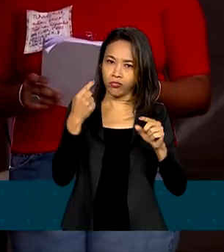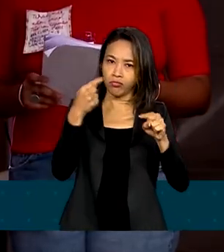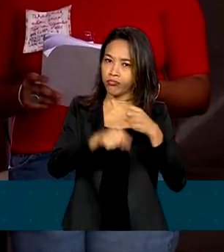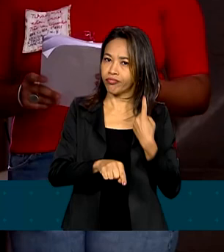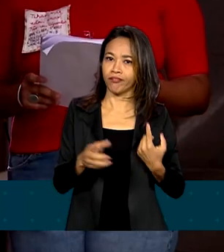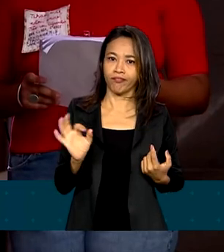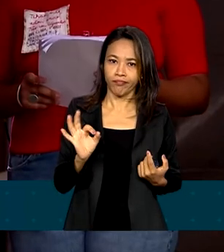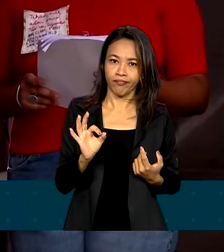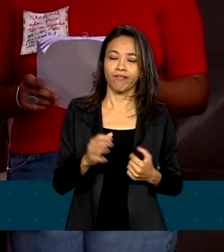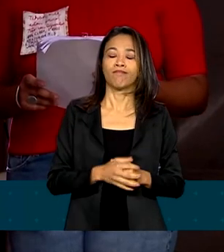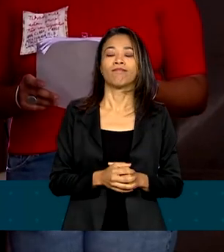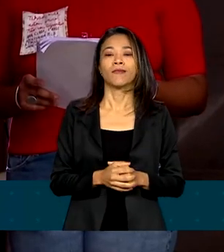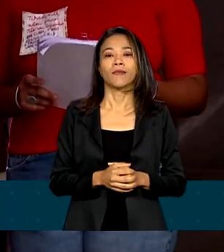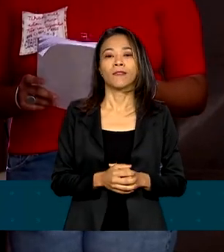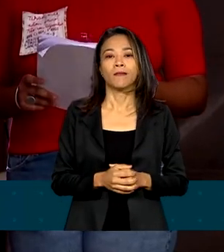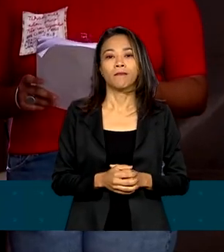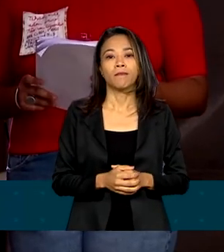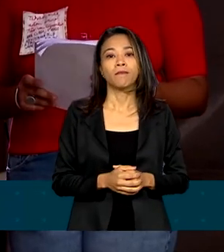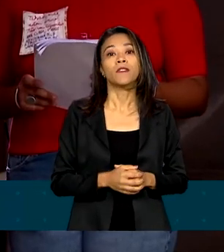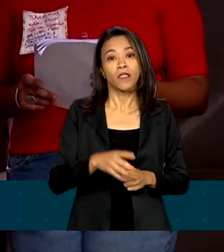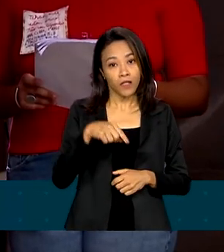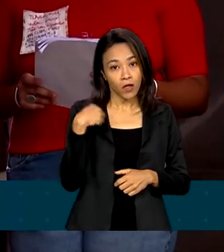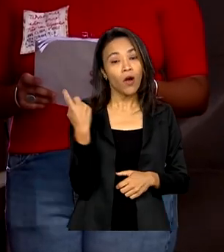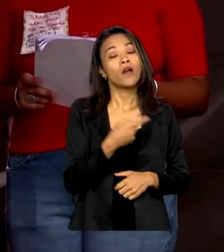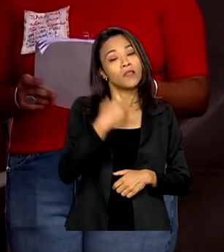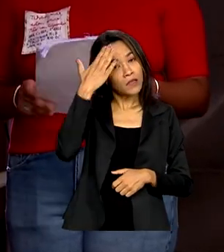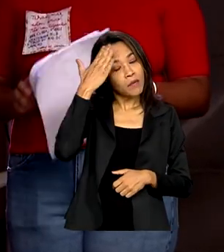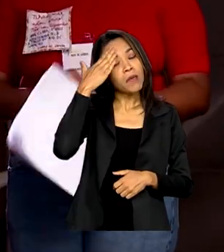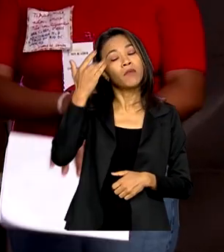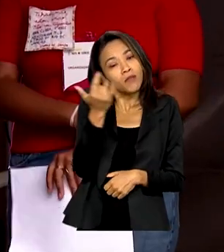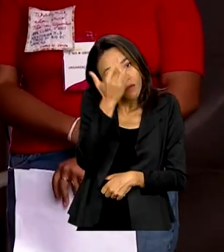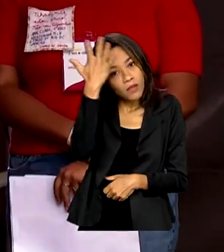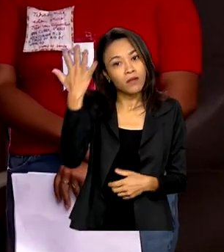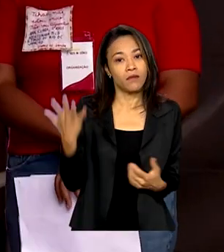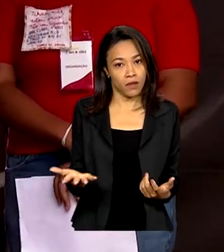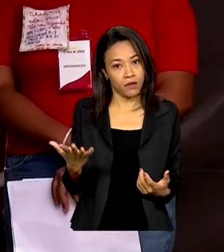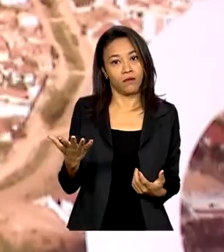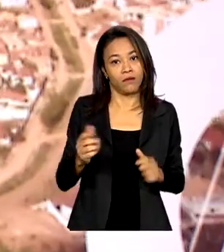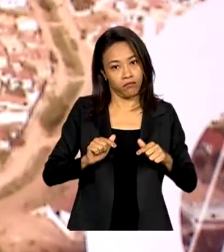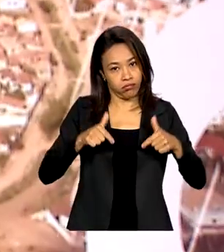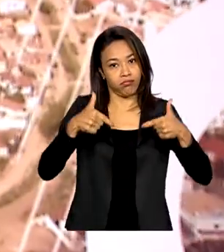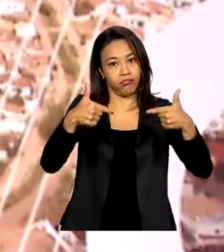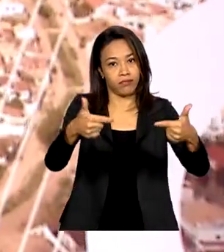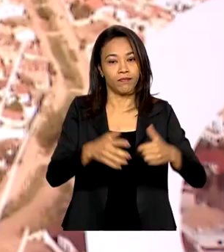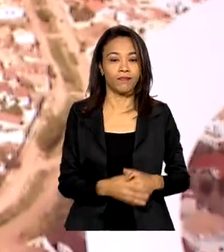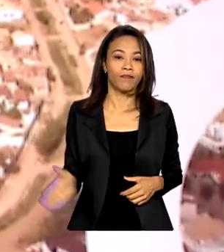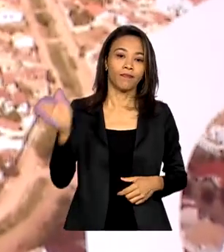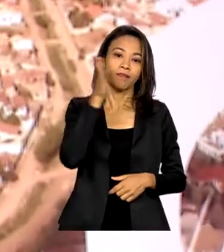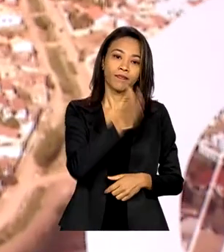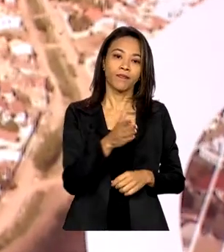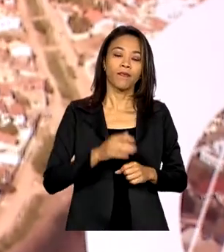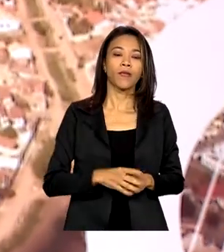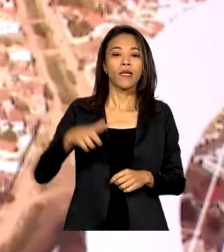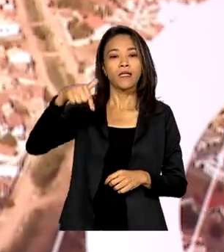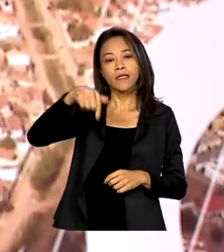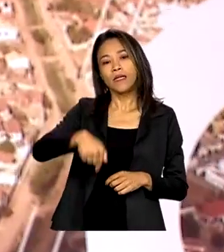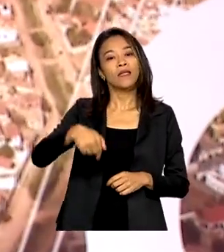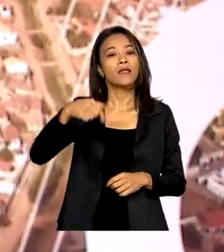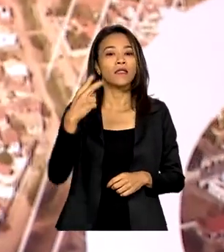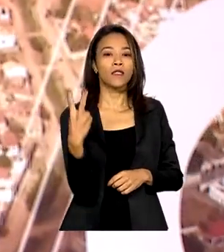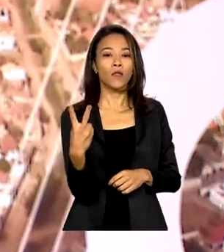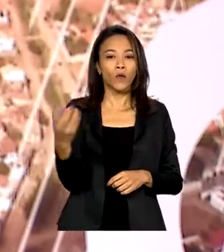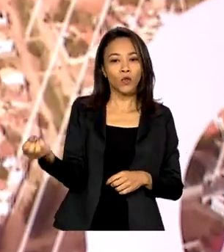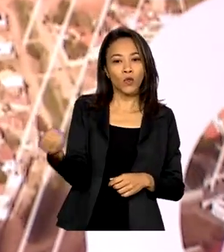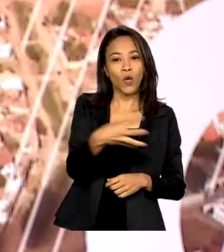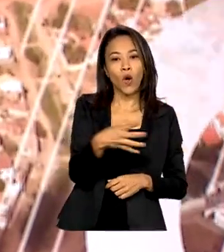toda a dificuldade que a gente sabe que está lidando é muito bom. 72 novos membros